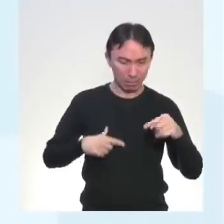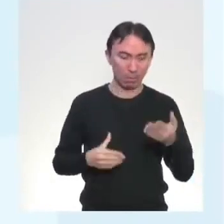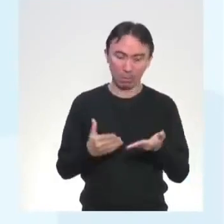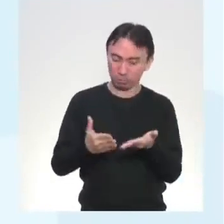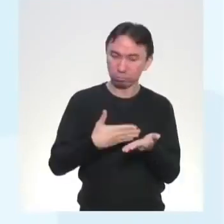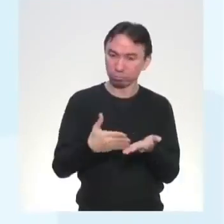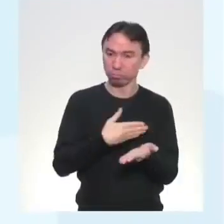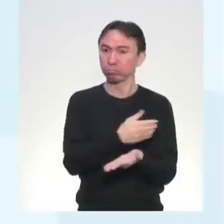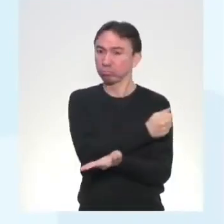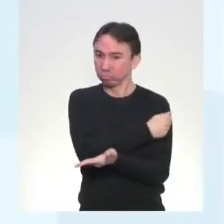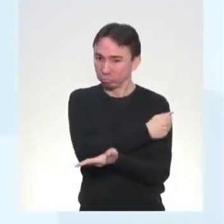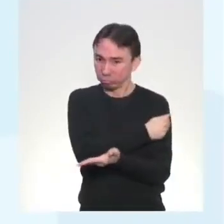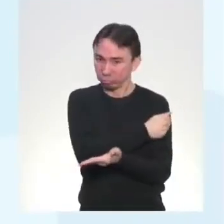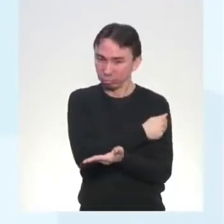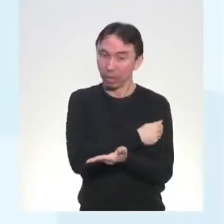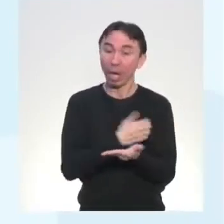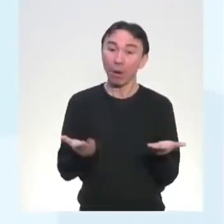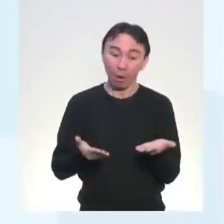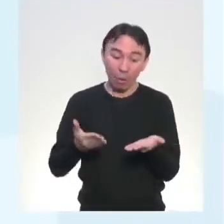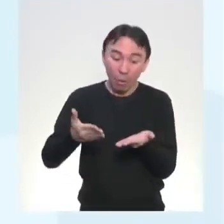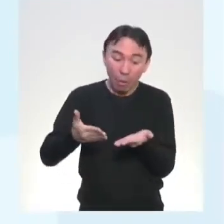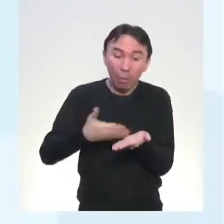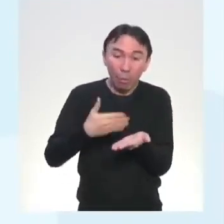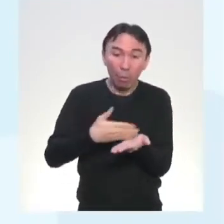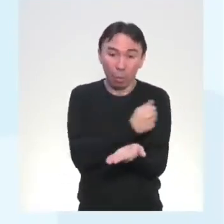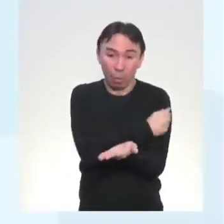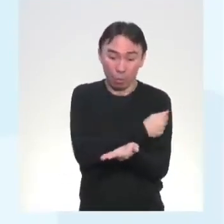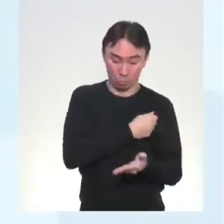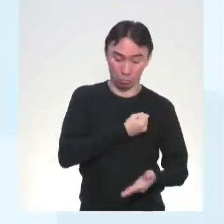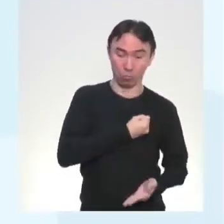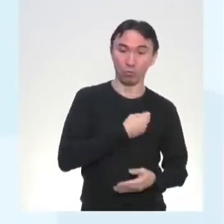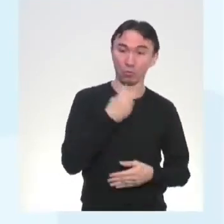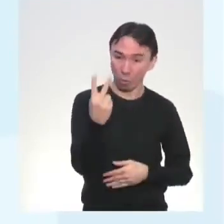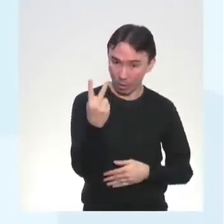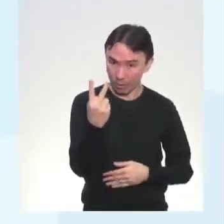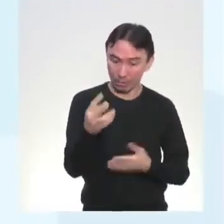né? É no volume 2 agora, tá, Osmar? Sim. Na página